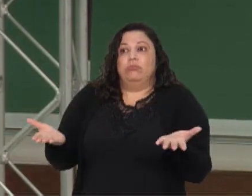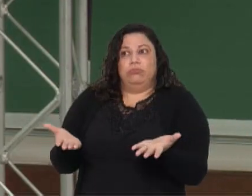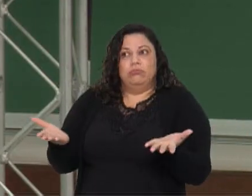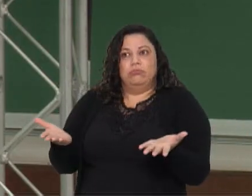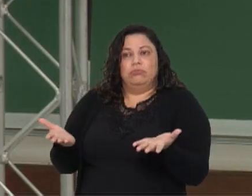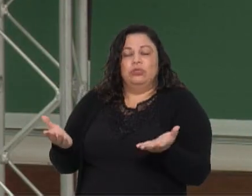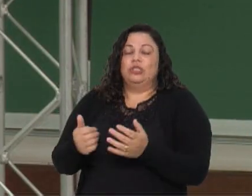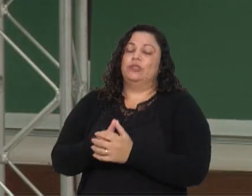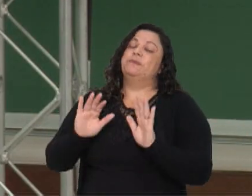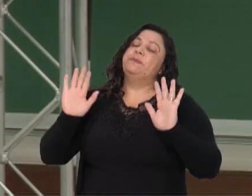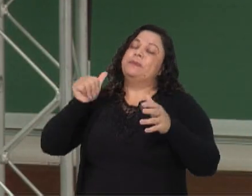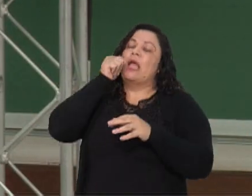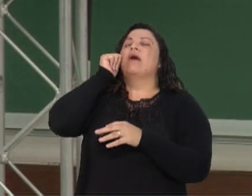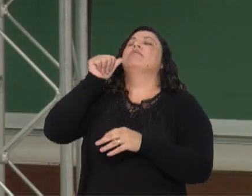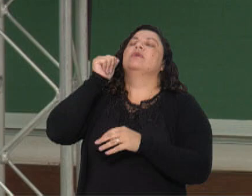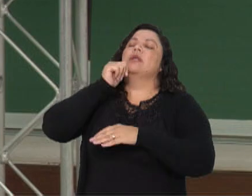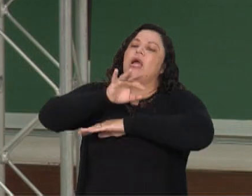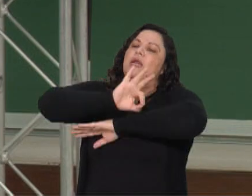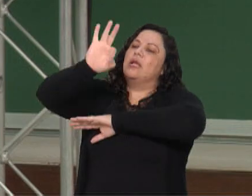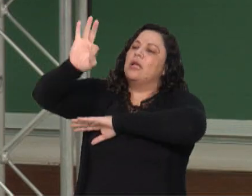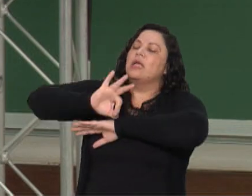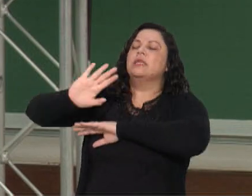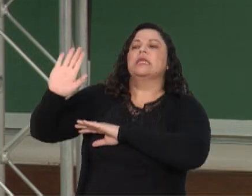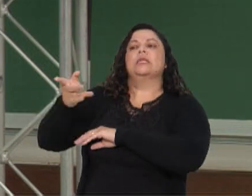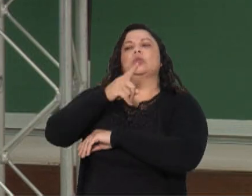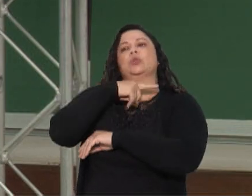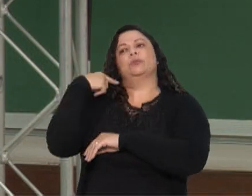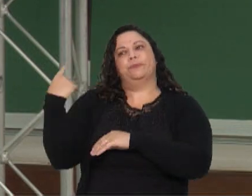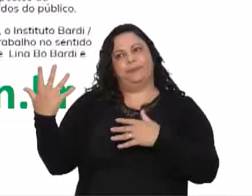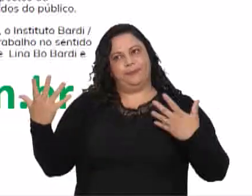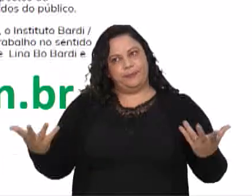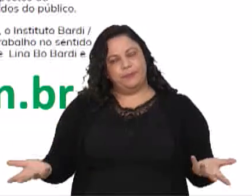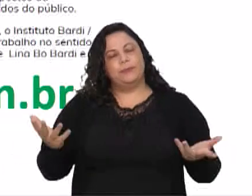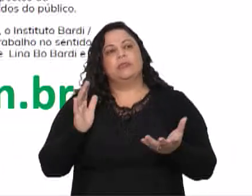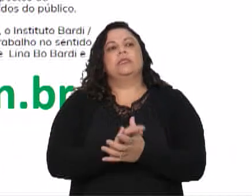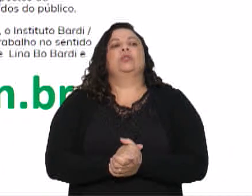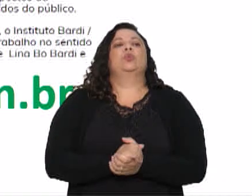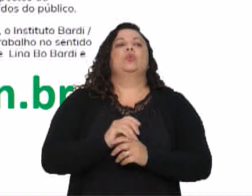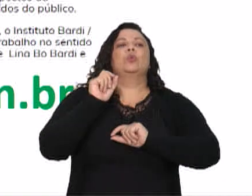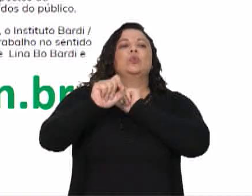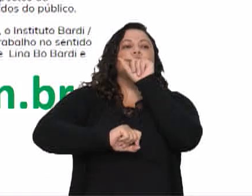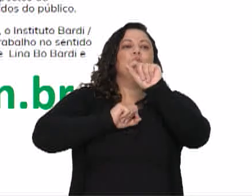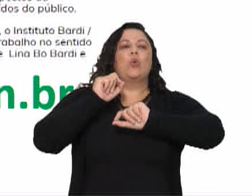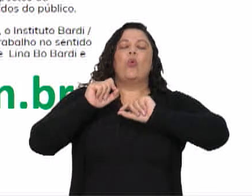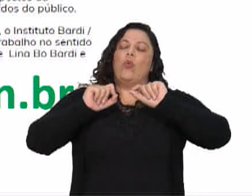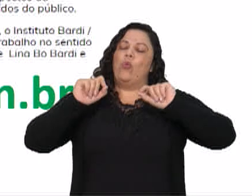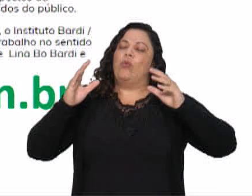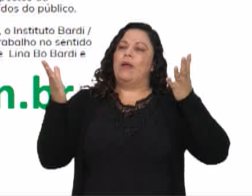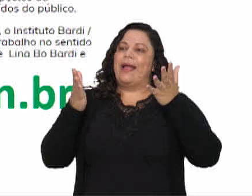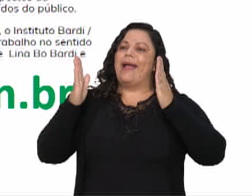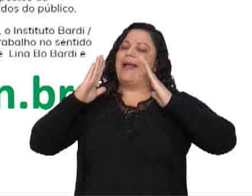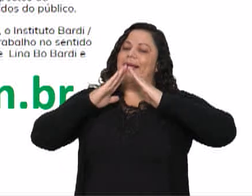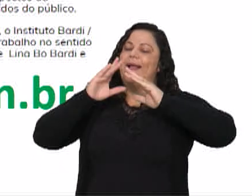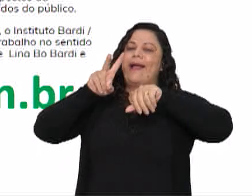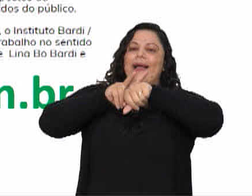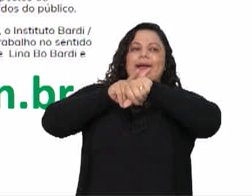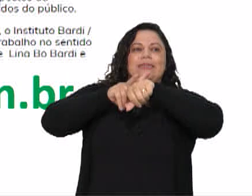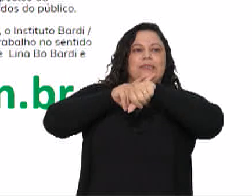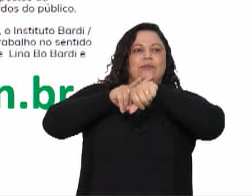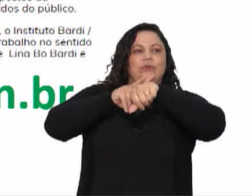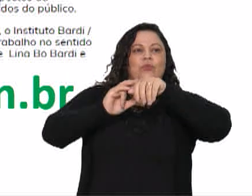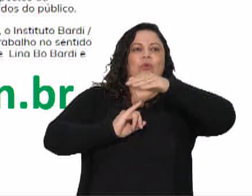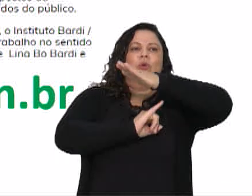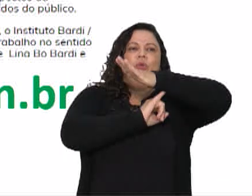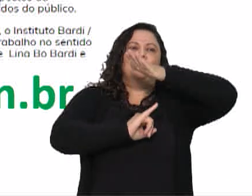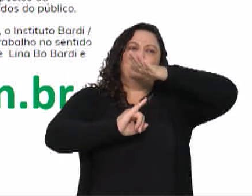já não está mais conosco e a casa se transformou no Instituto Bar de Casa de Vidro, né? Então, quem tiver a oportunidade de um